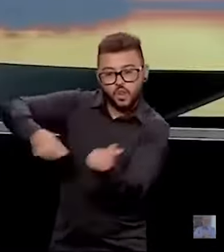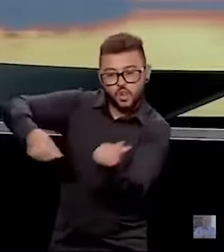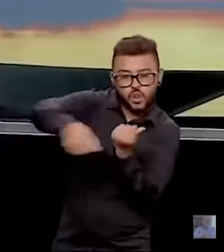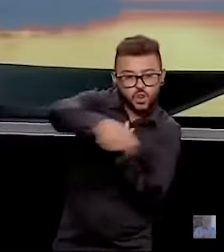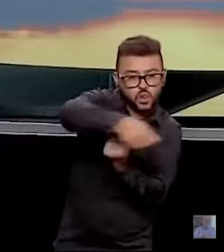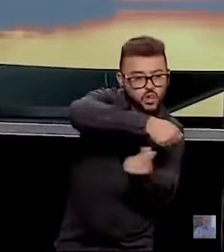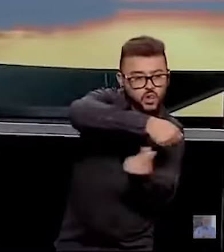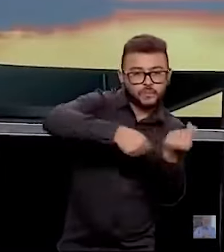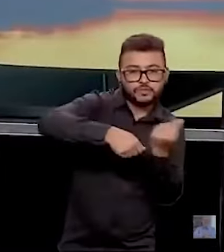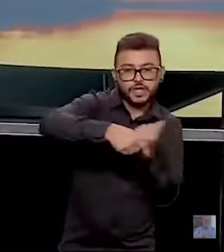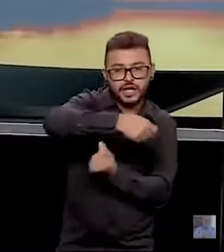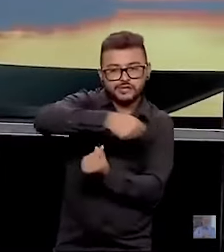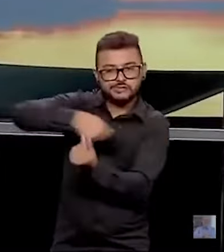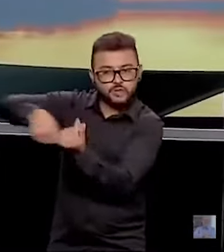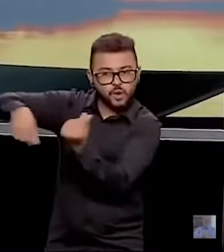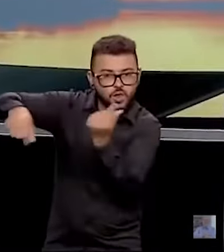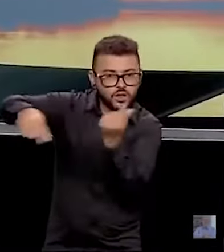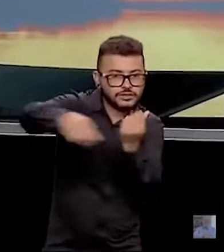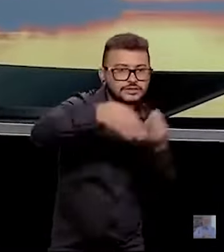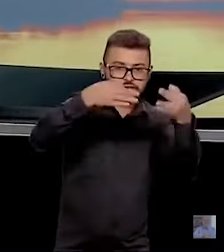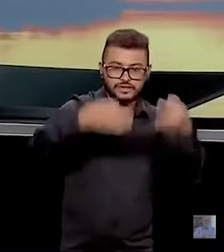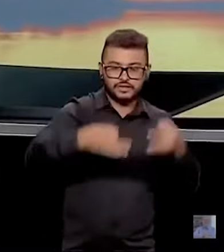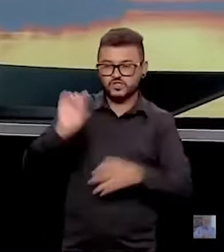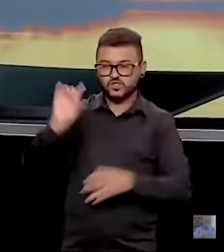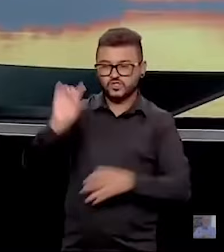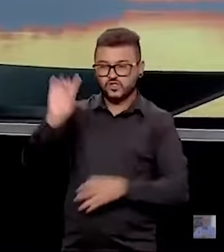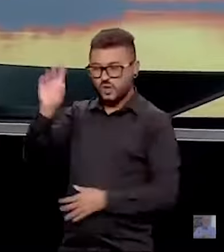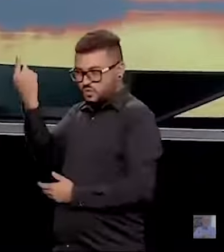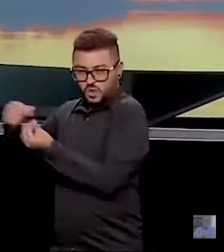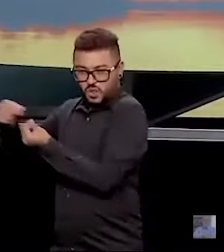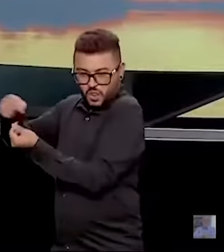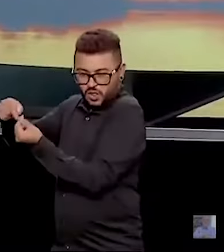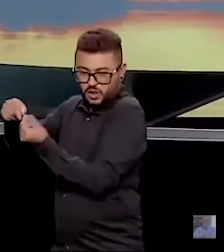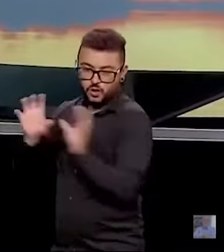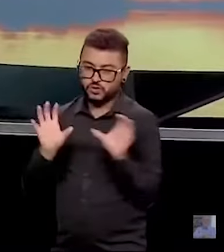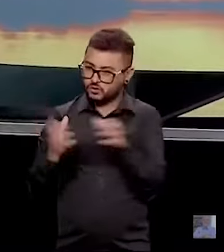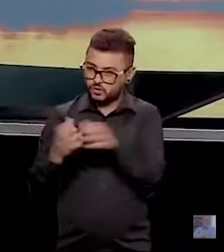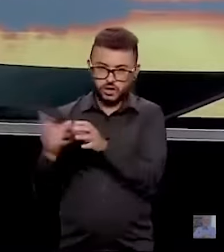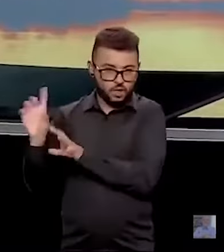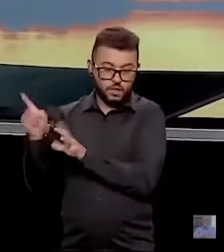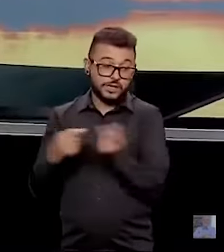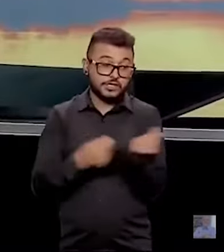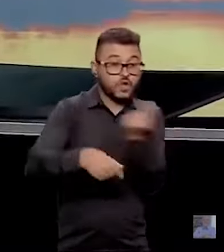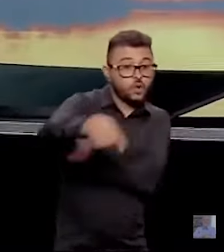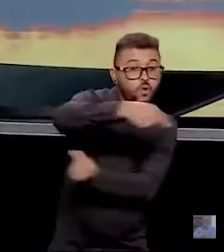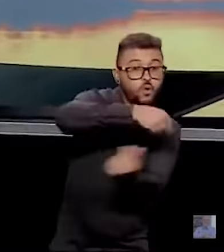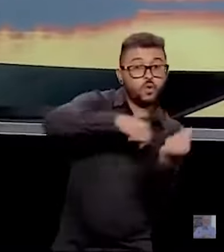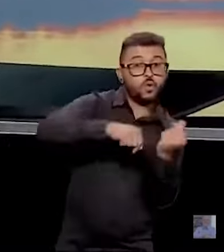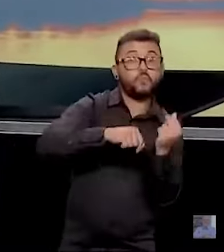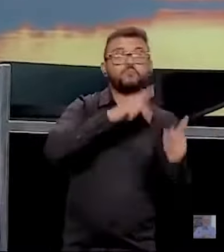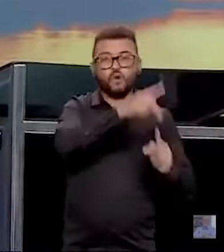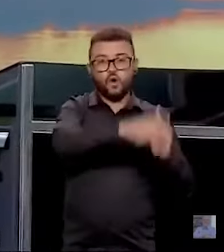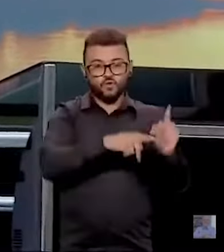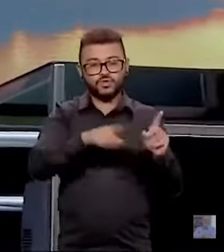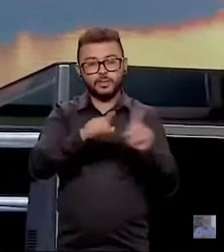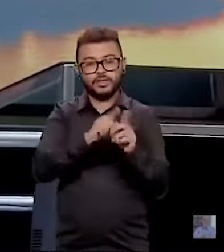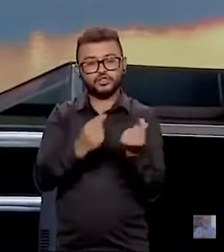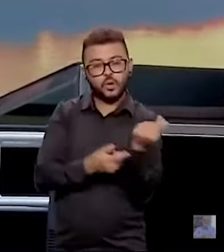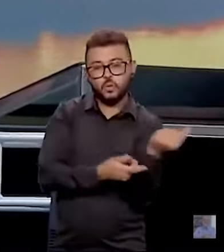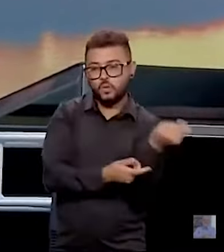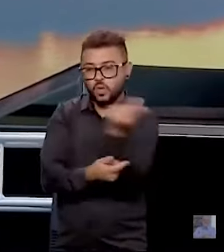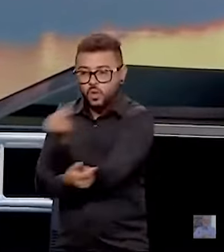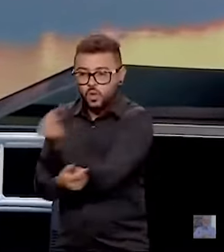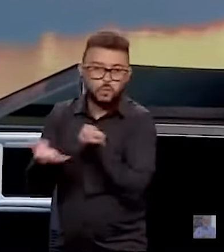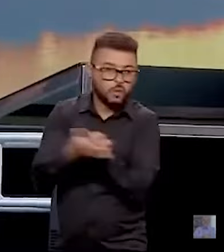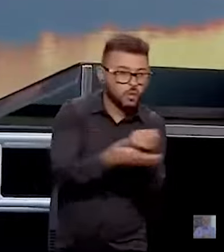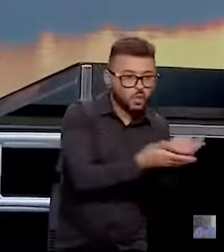que circular na mão de muita gente e não na mão de pouca gente. Quando o